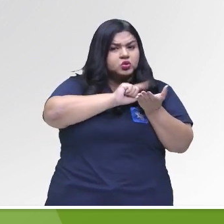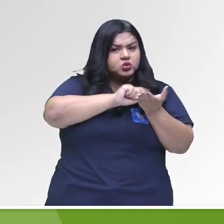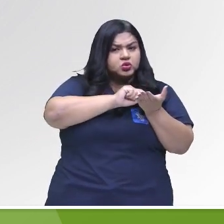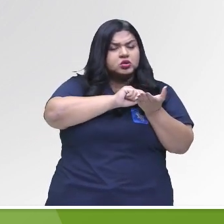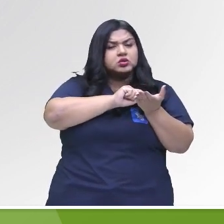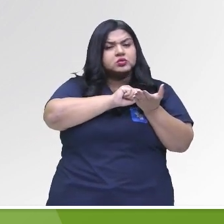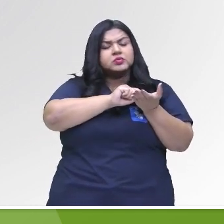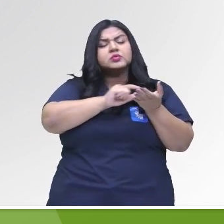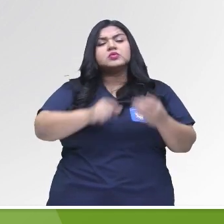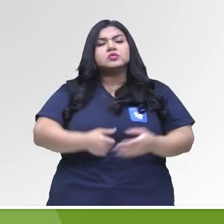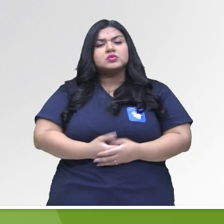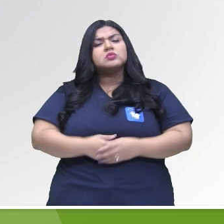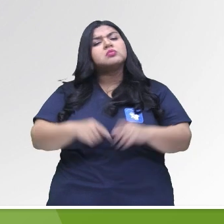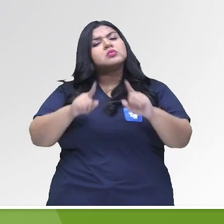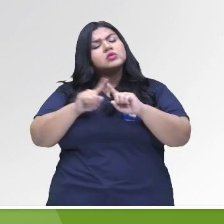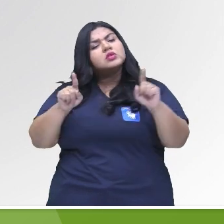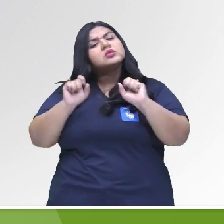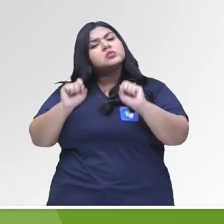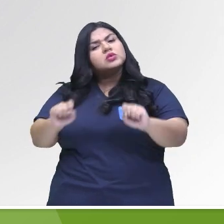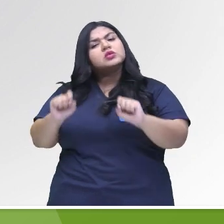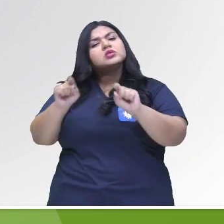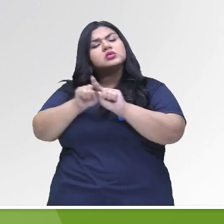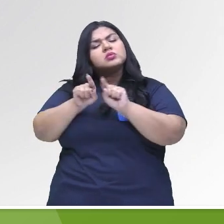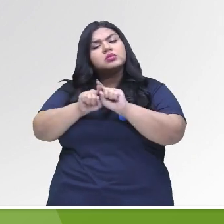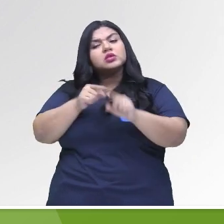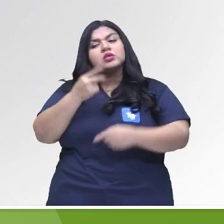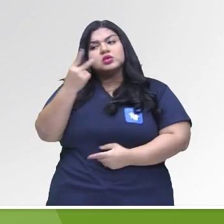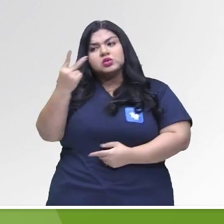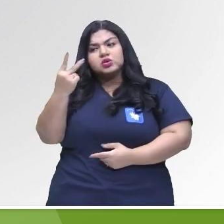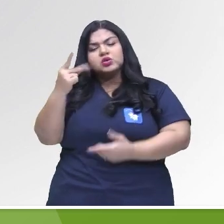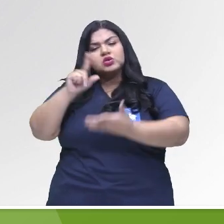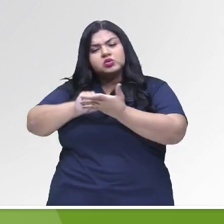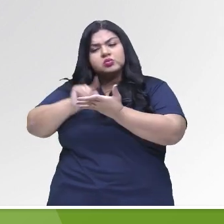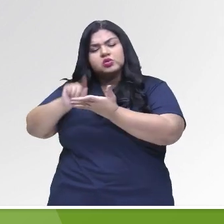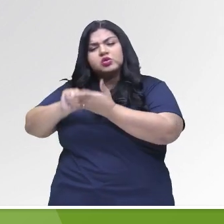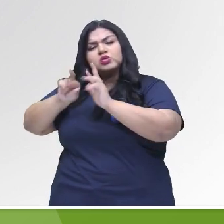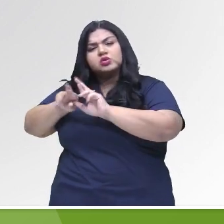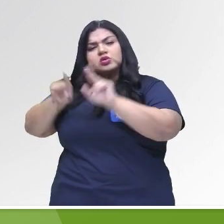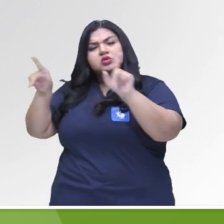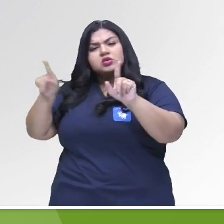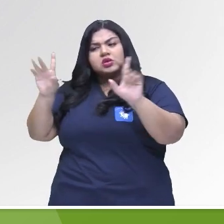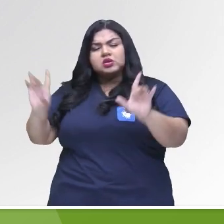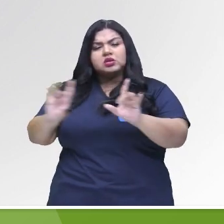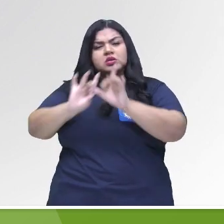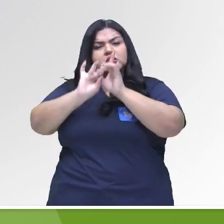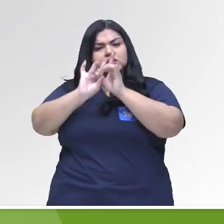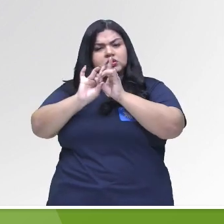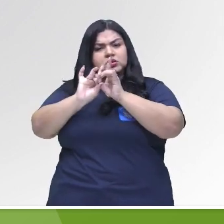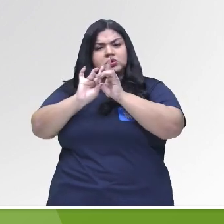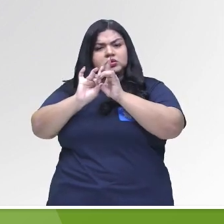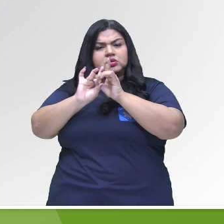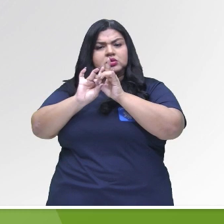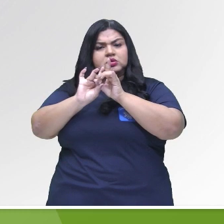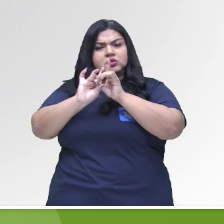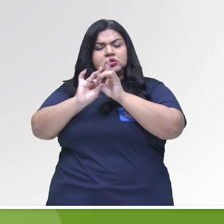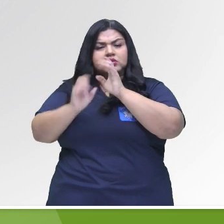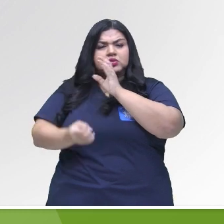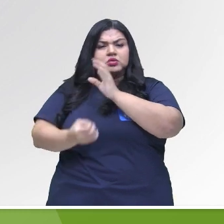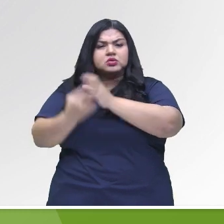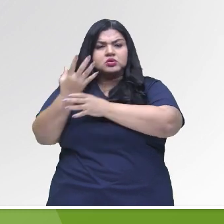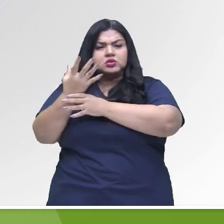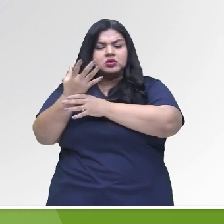um polímero, mas a gente pode ter dois monômeros diferentes, né, ligados e conectados, formando